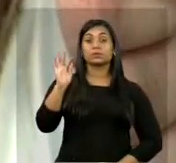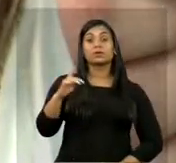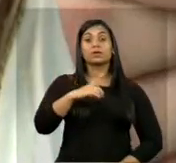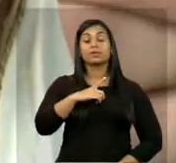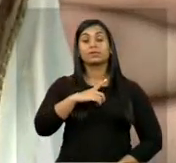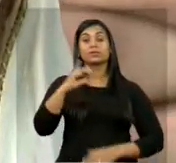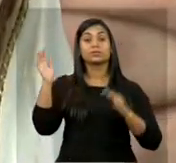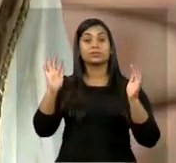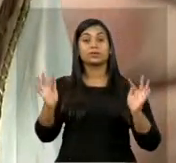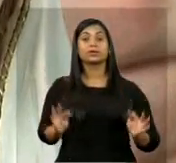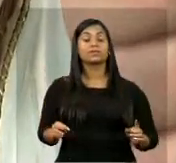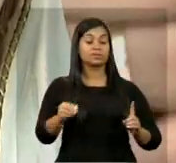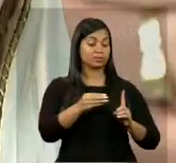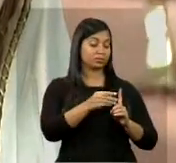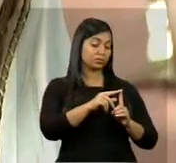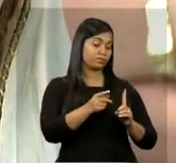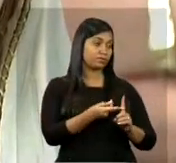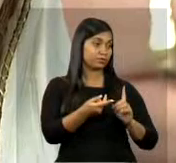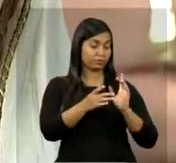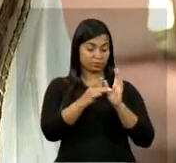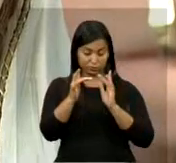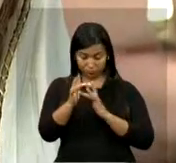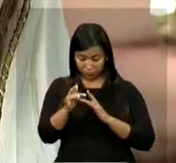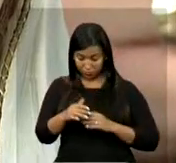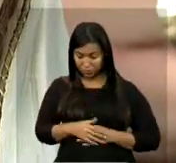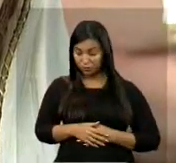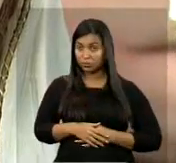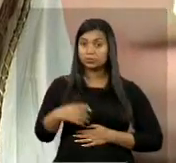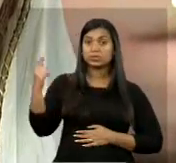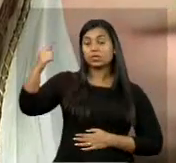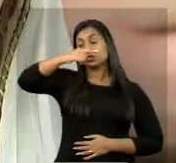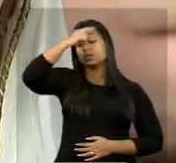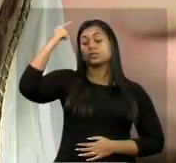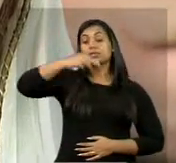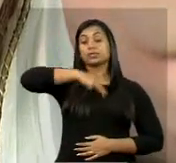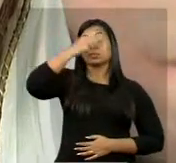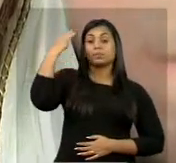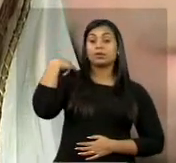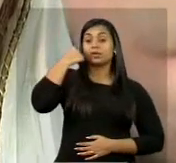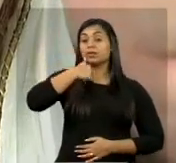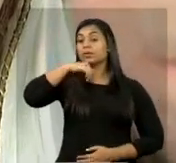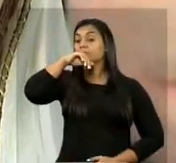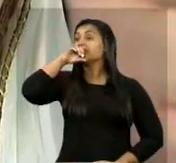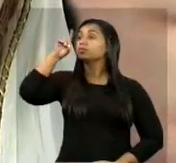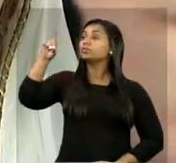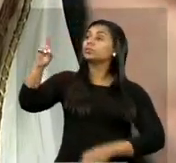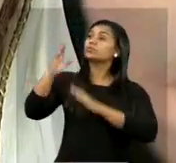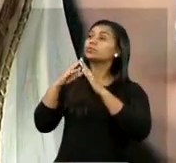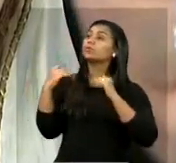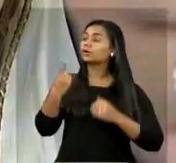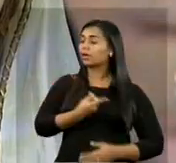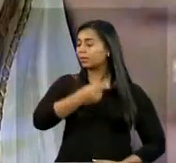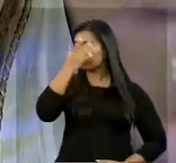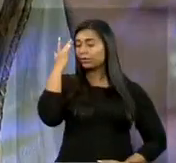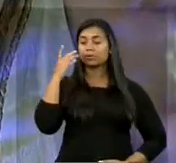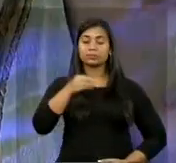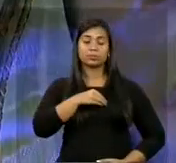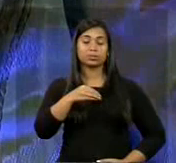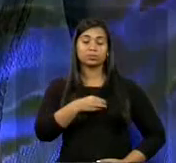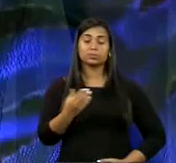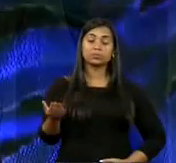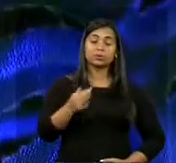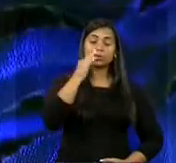Bendita sois vós entre as mulheres, e bendito é o fruto do vosso ventre, Jesus. Santa Maria, Mãe de Deus, rogai por